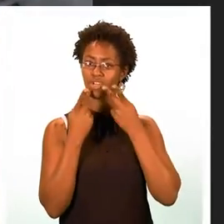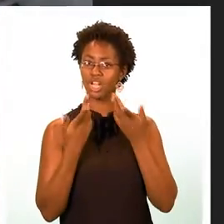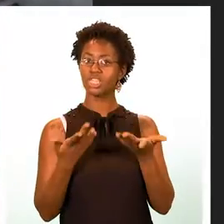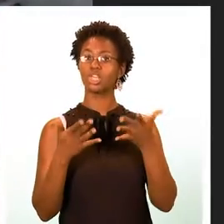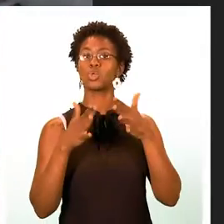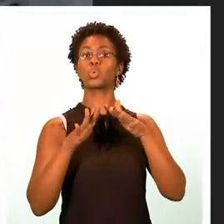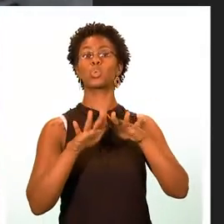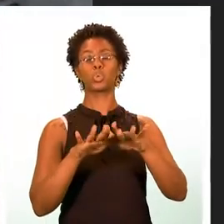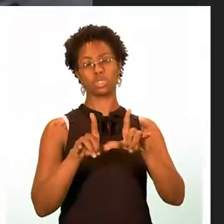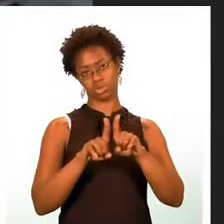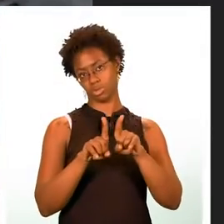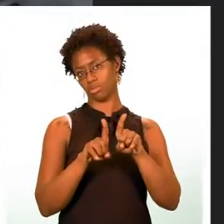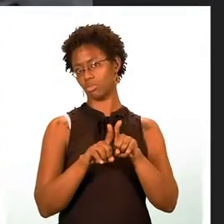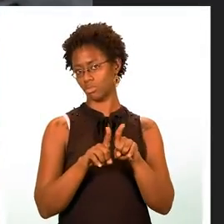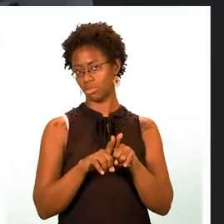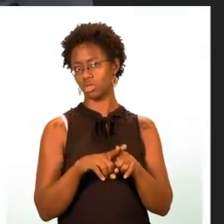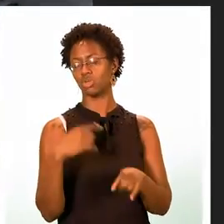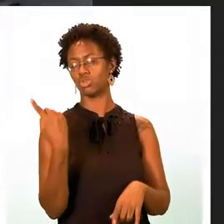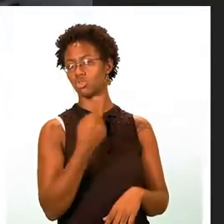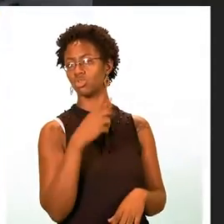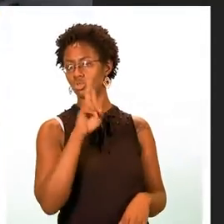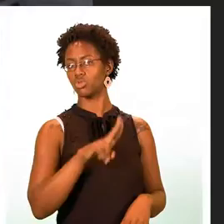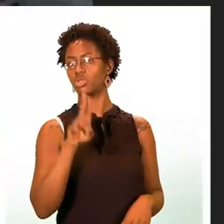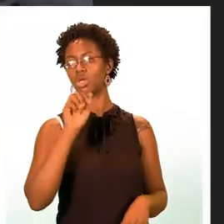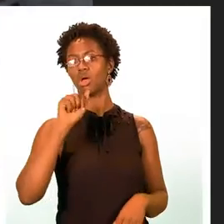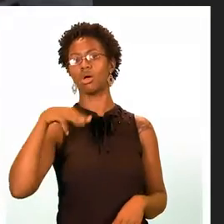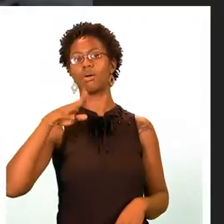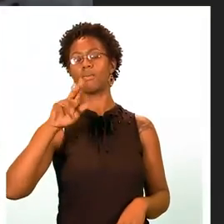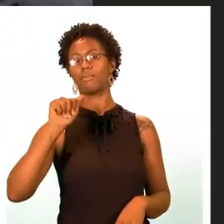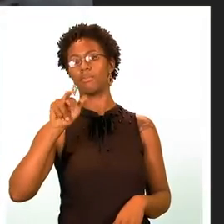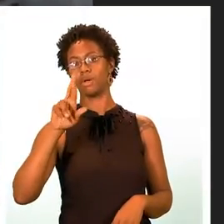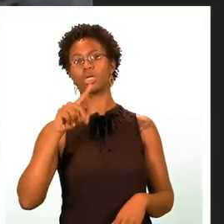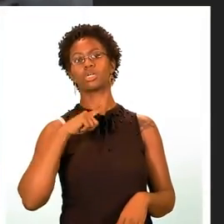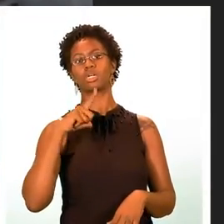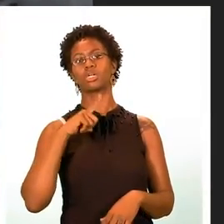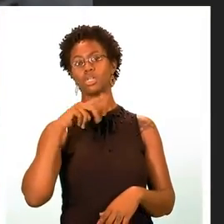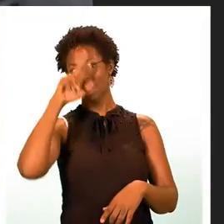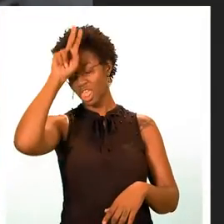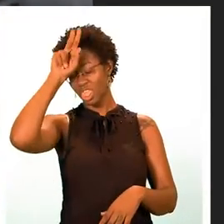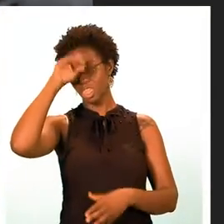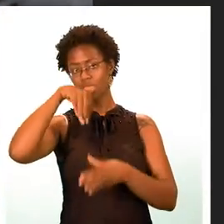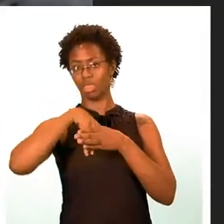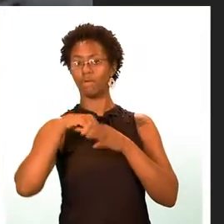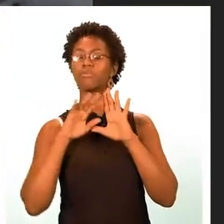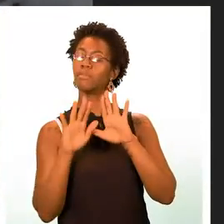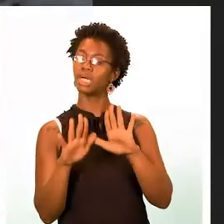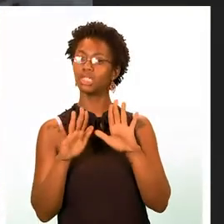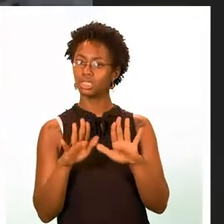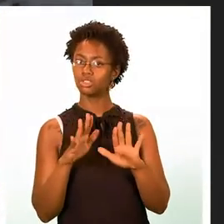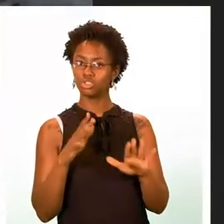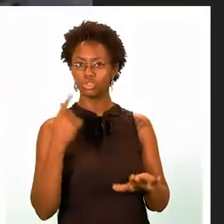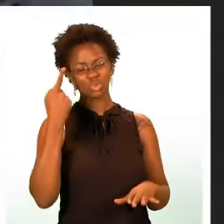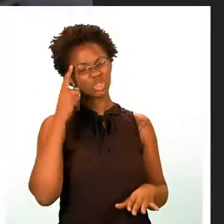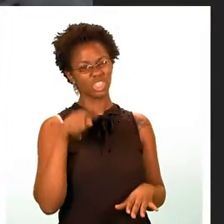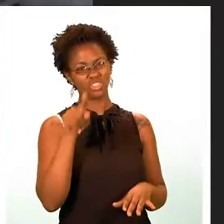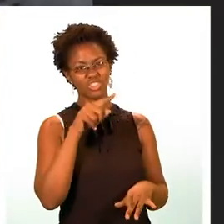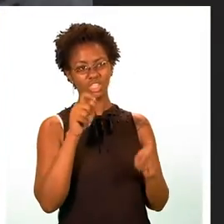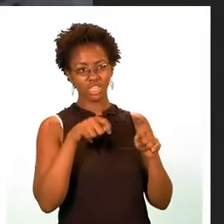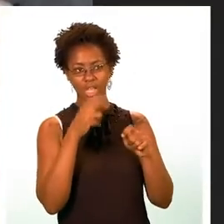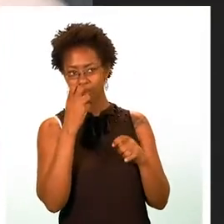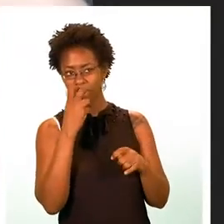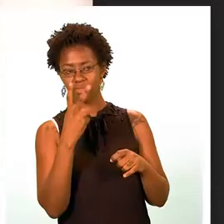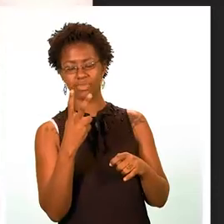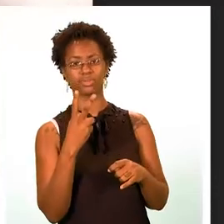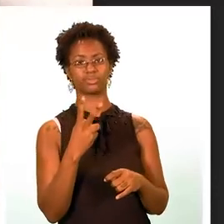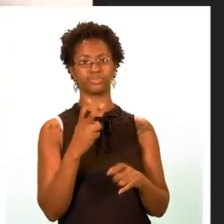difícil, mas a gente estava falando de inclusão, né? E a gente usou também o âmbar como exemplo, que tem um inseto dentro. Essa aqui, eu não sei se é possível